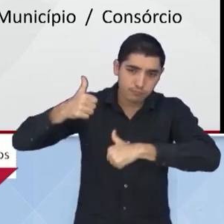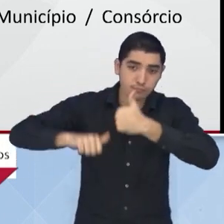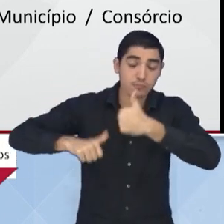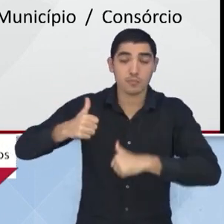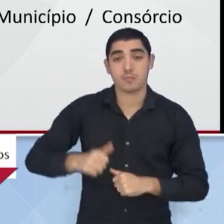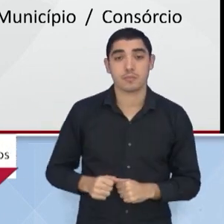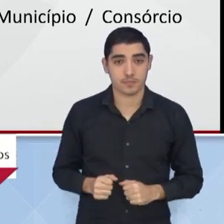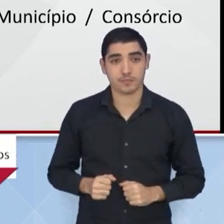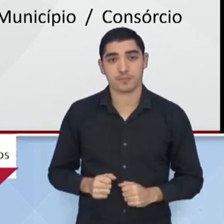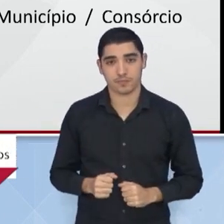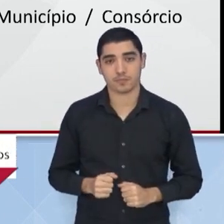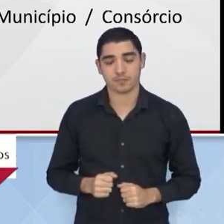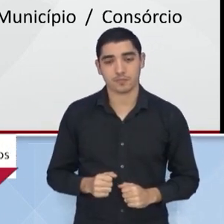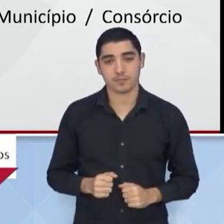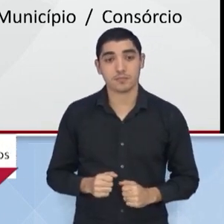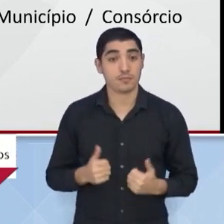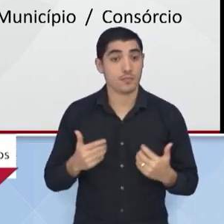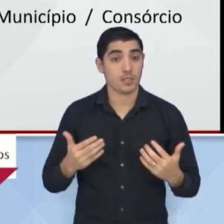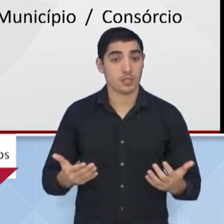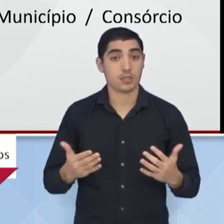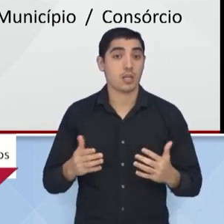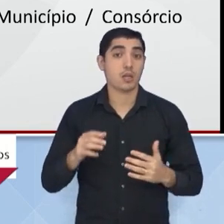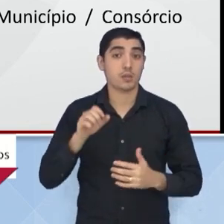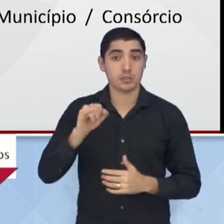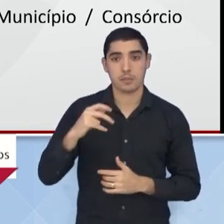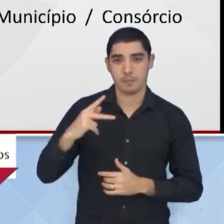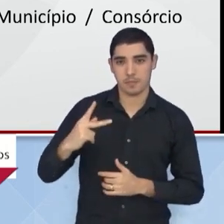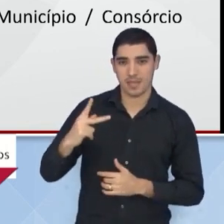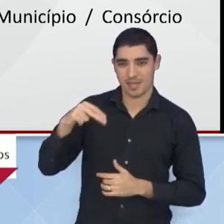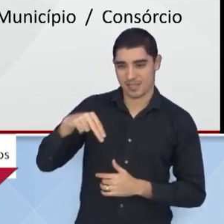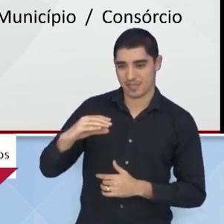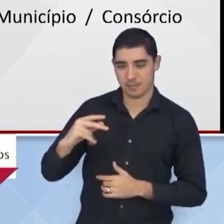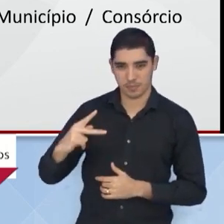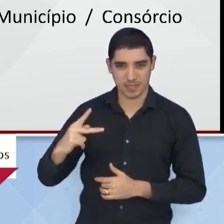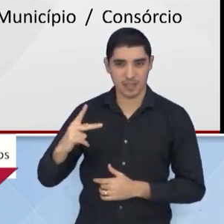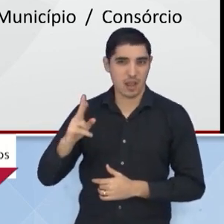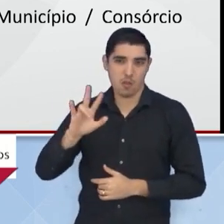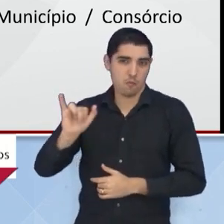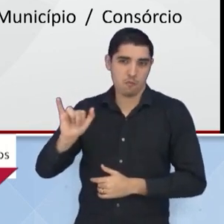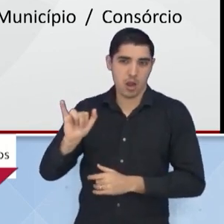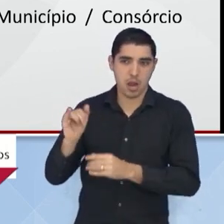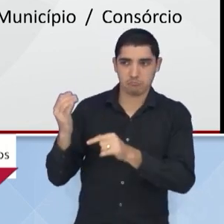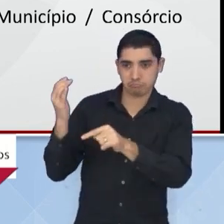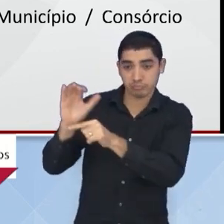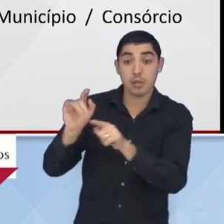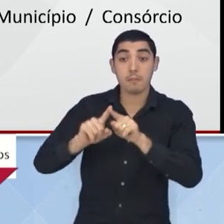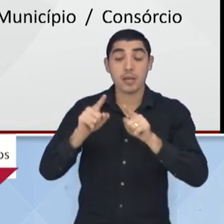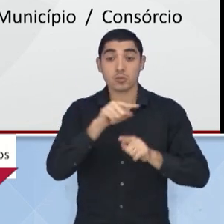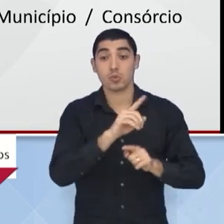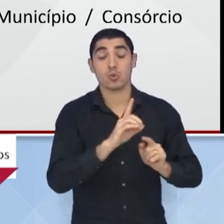eletrônico oficial né então ela não vai divulgar no pnsp mas vai continuar publicando no Diário Oficial